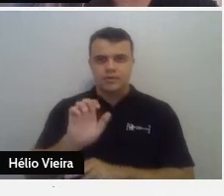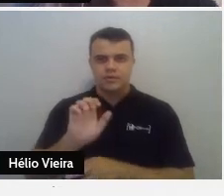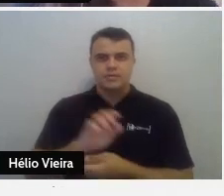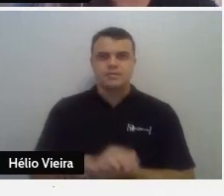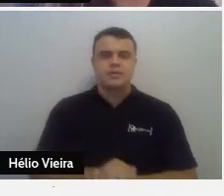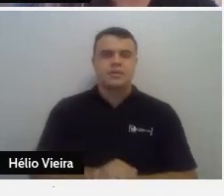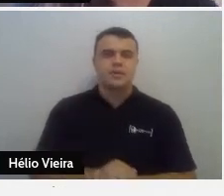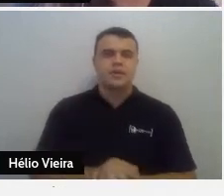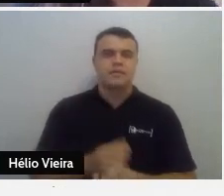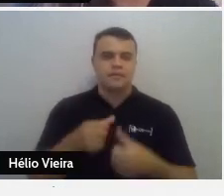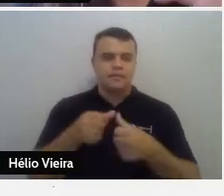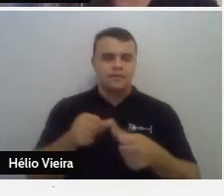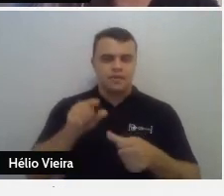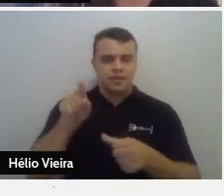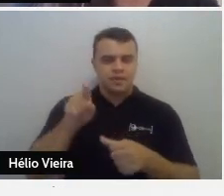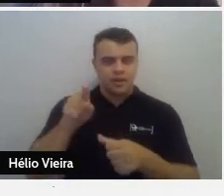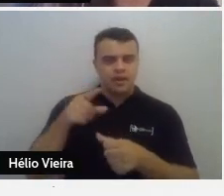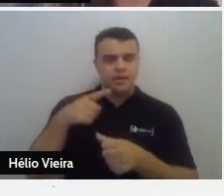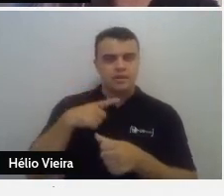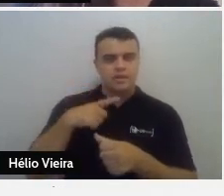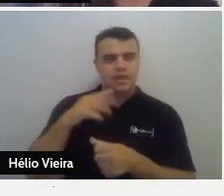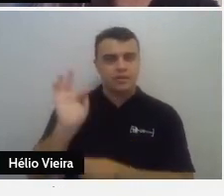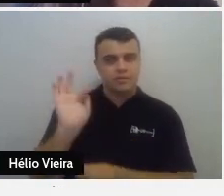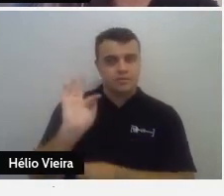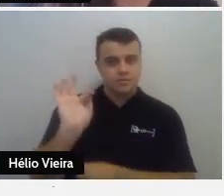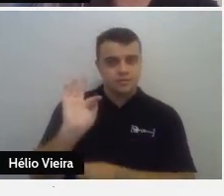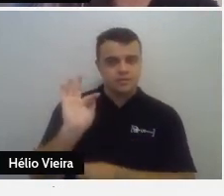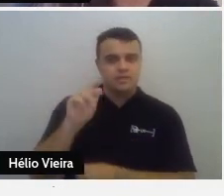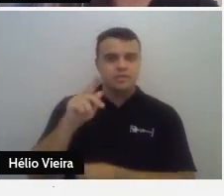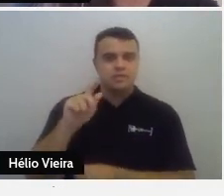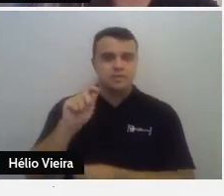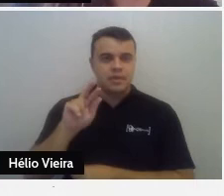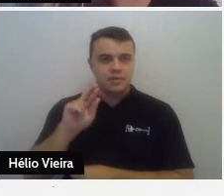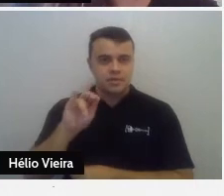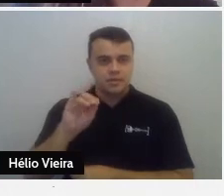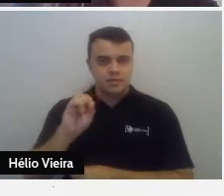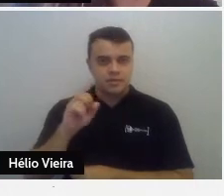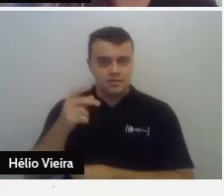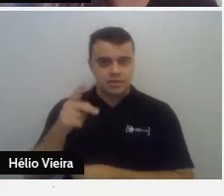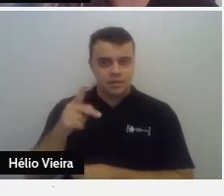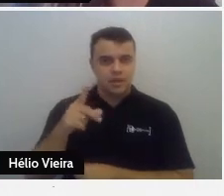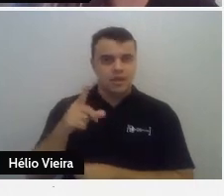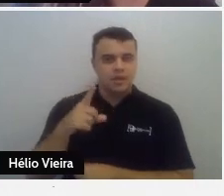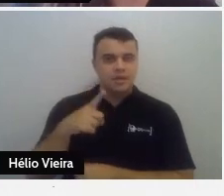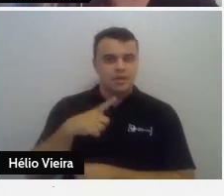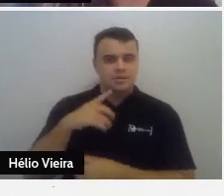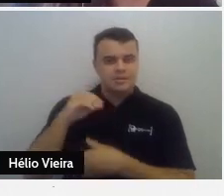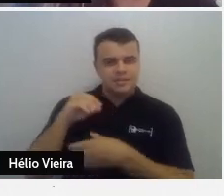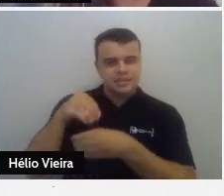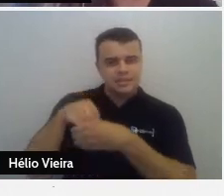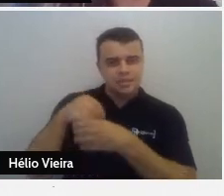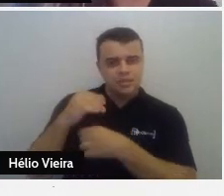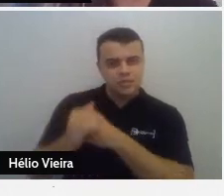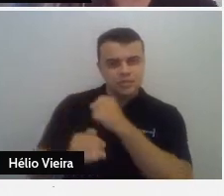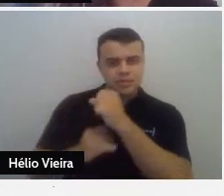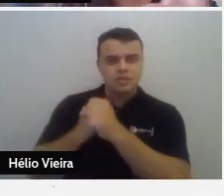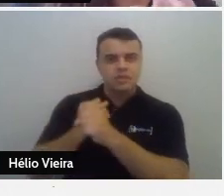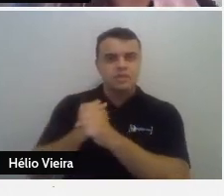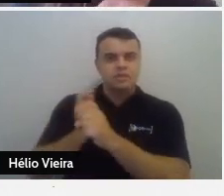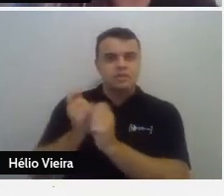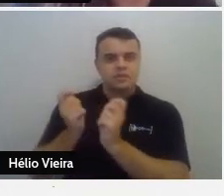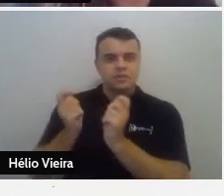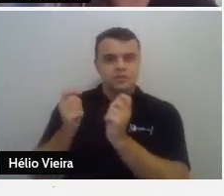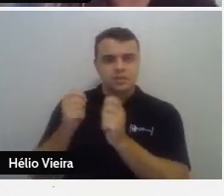que fica em Paris. O Museu do Louvre, ele dentro do site tem a interatividade